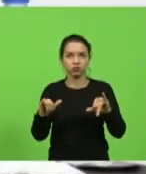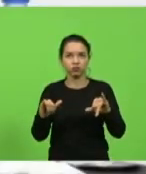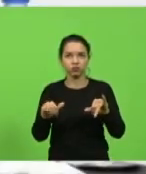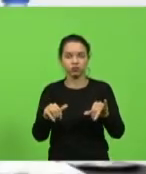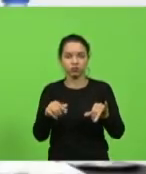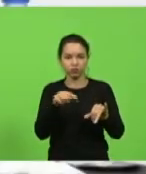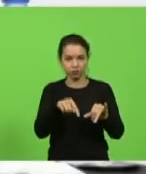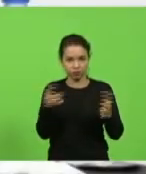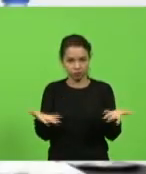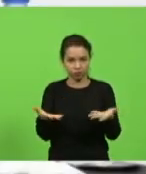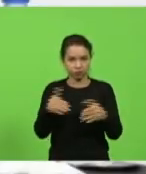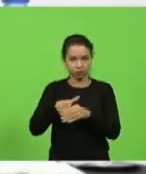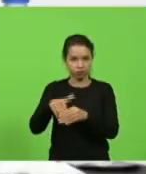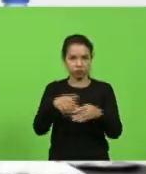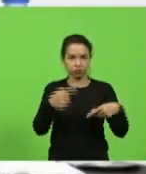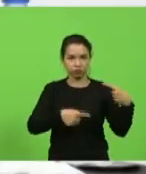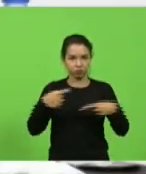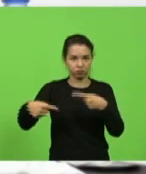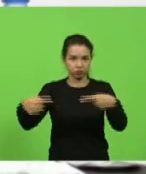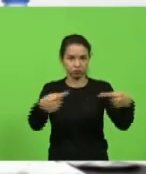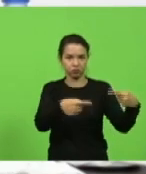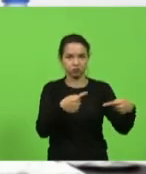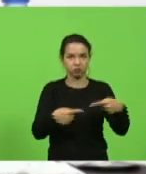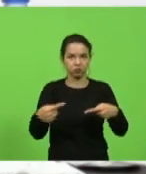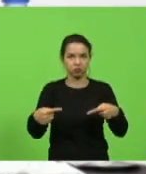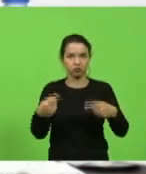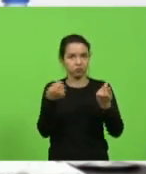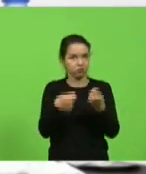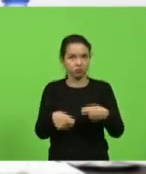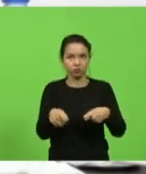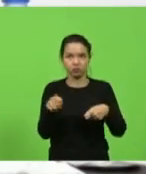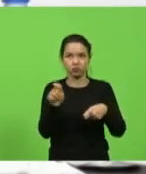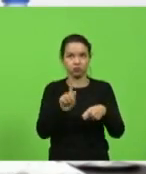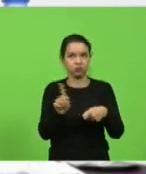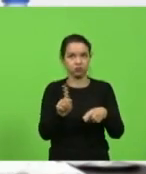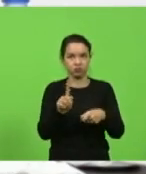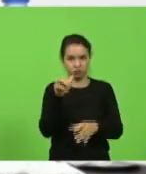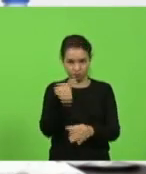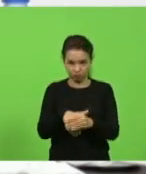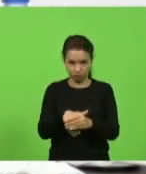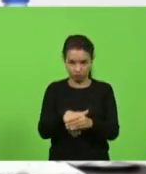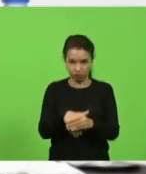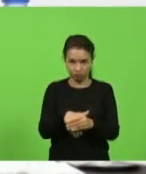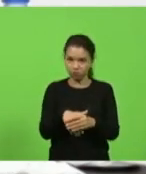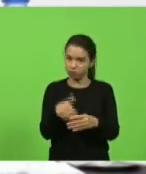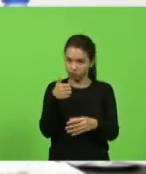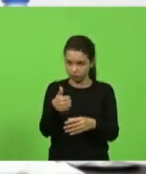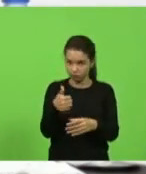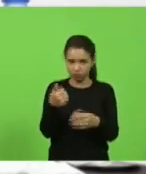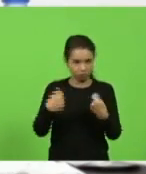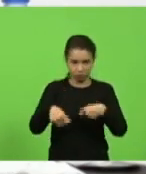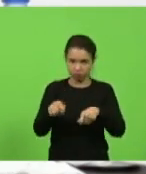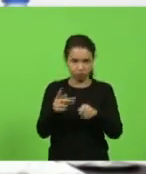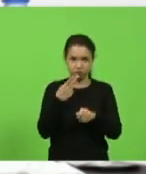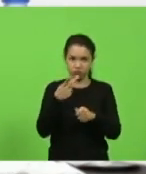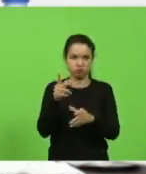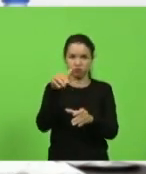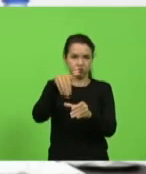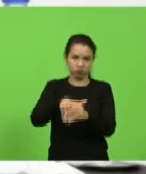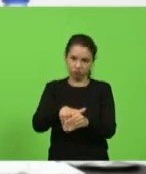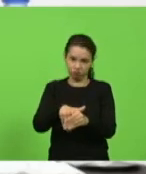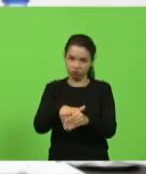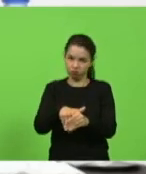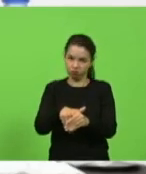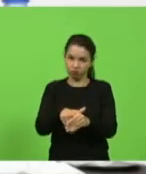rodada de debates não é necessariamente o voto de Vossa Excelência, né? Não é necessariamente, não se